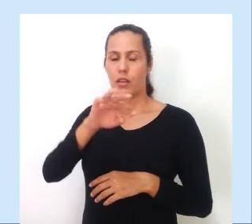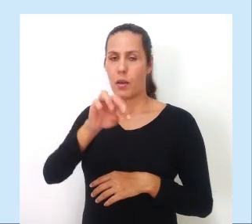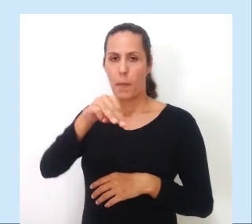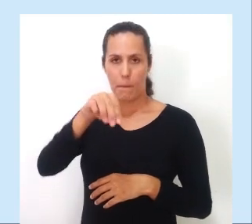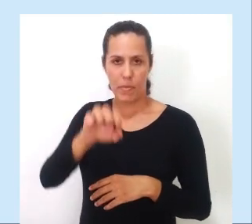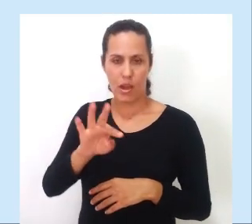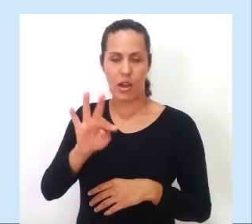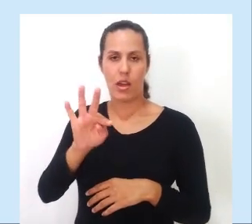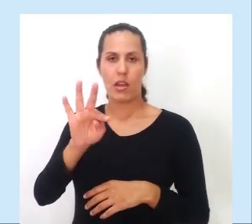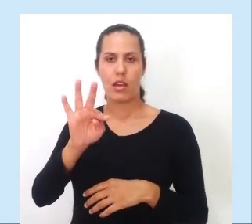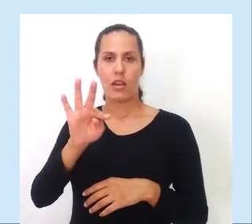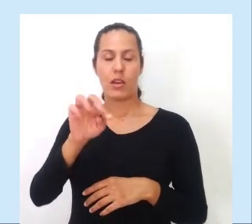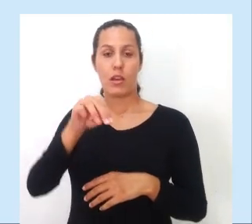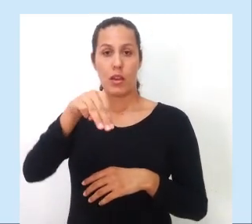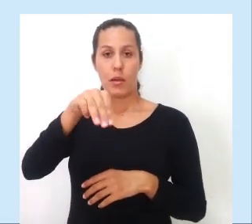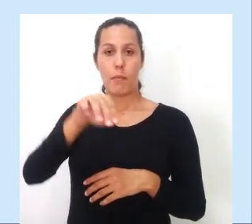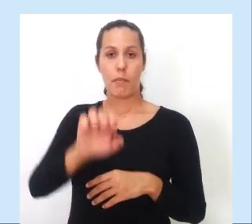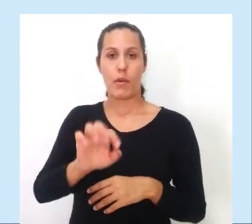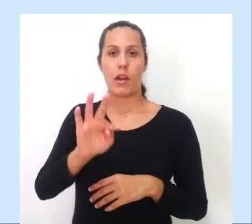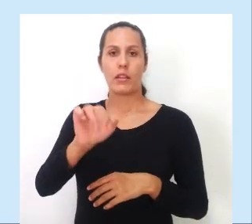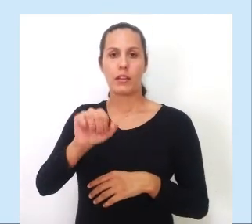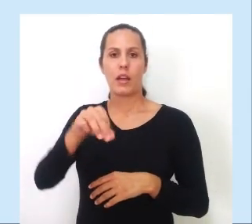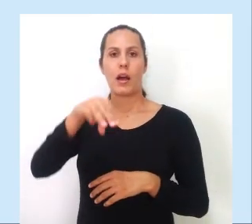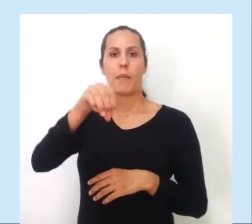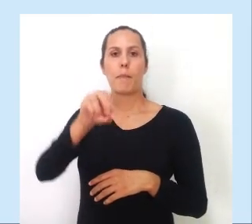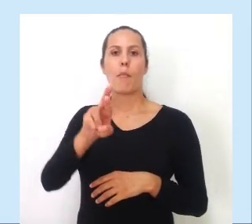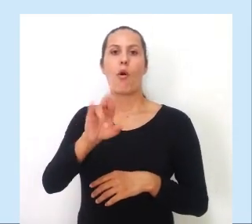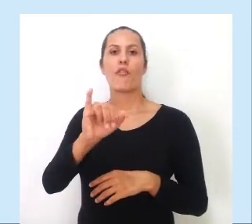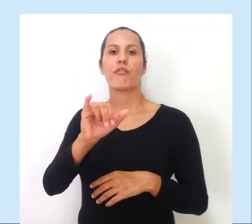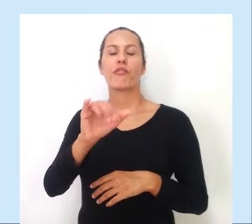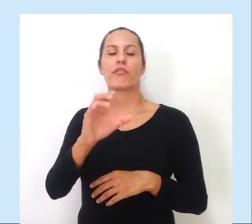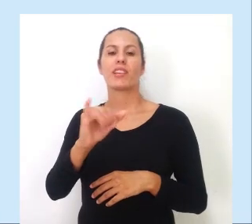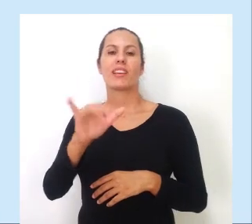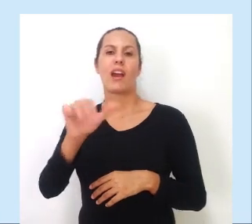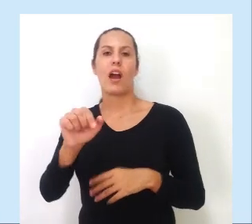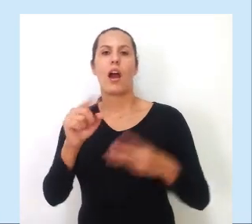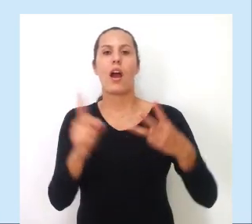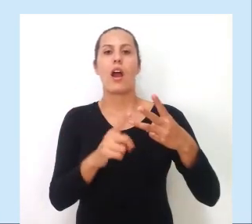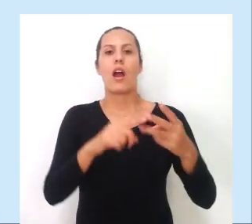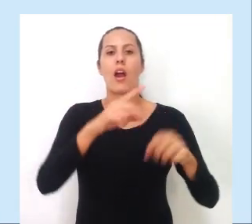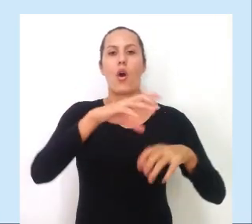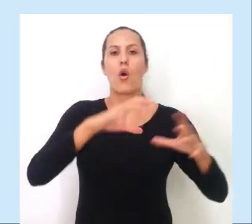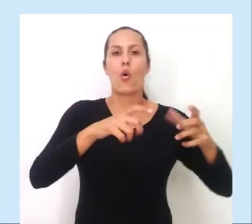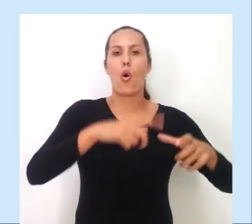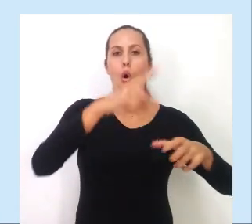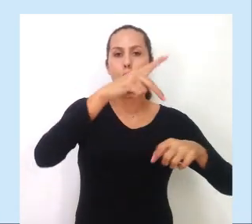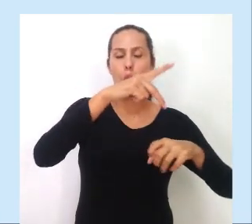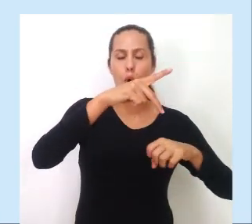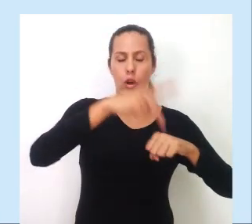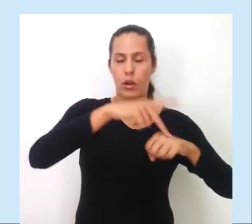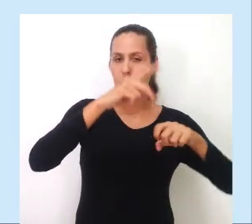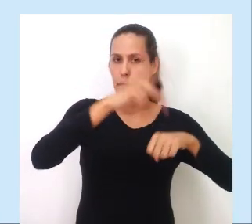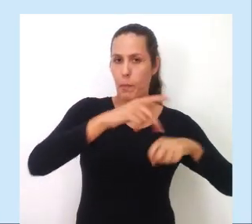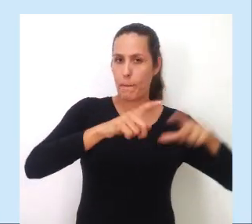palavra ela já está falando. Metamórficas, metamorfose. Então, alguma coisa está se transformando. No caso,